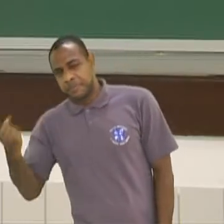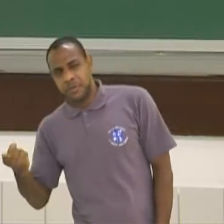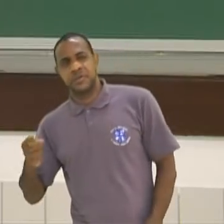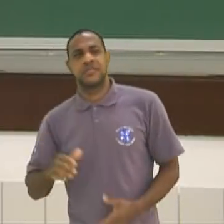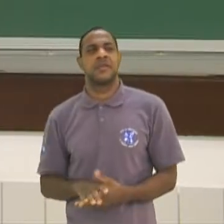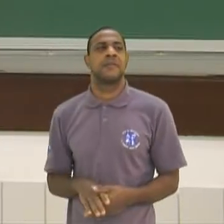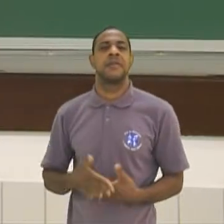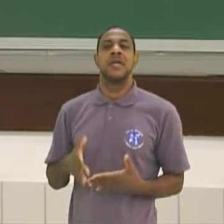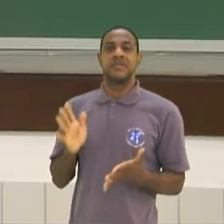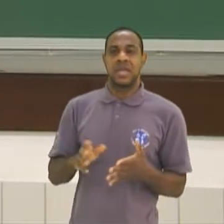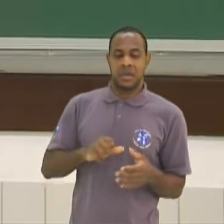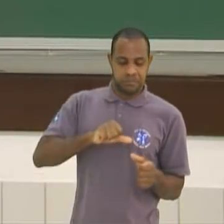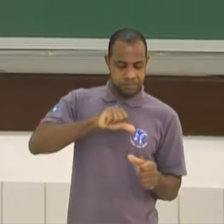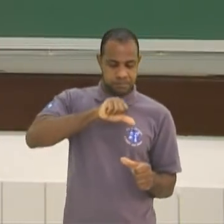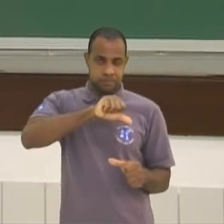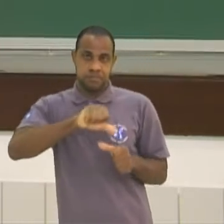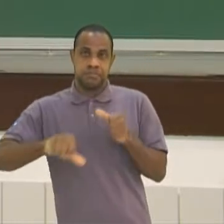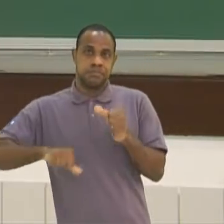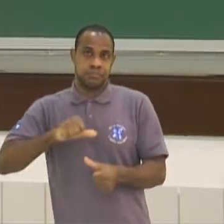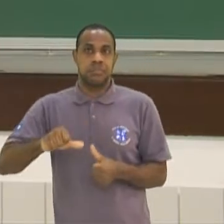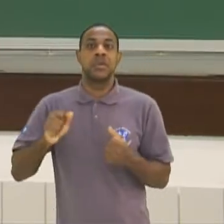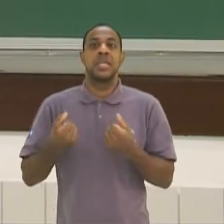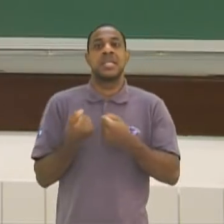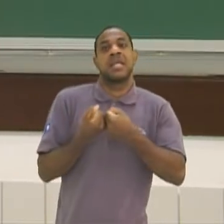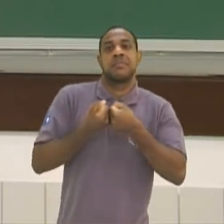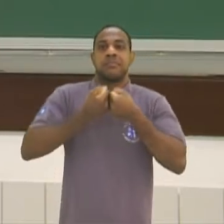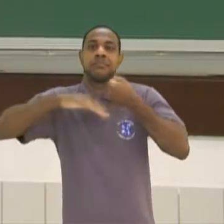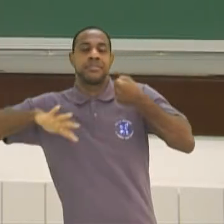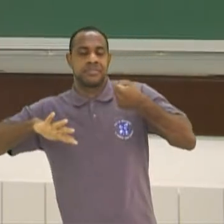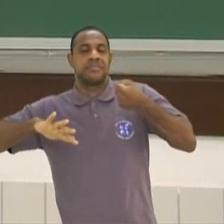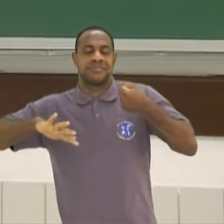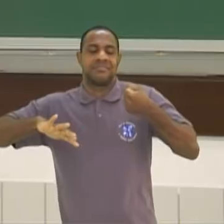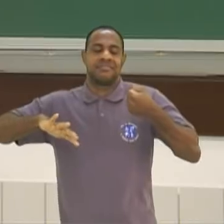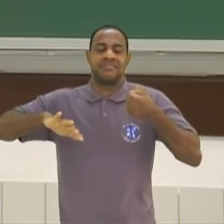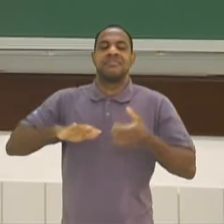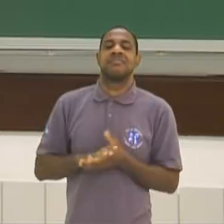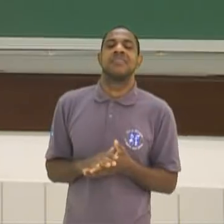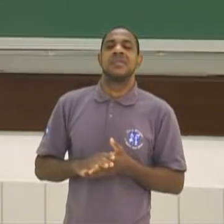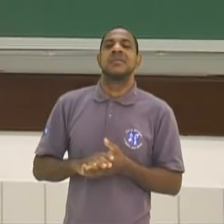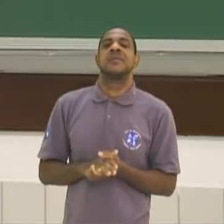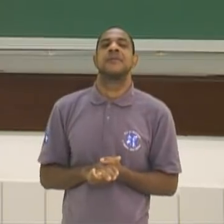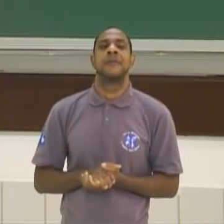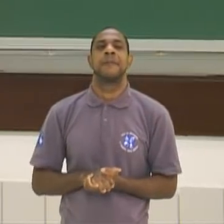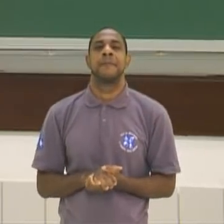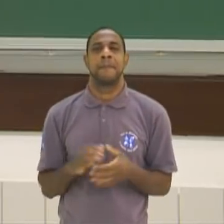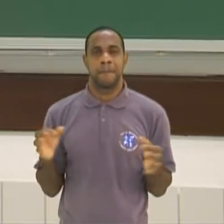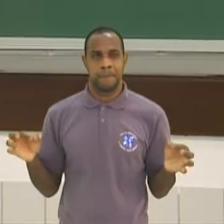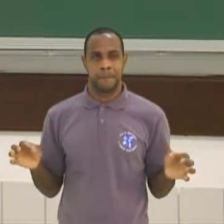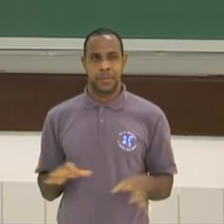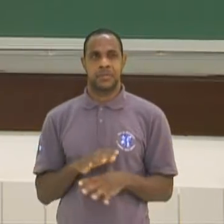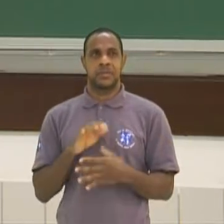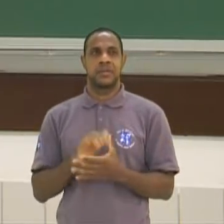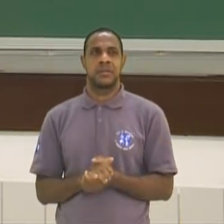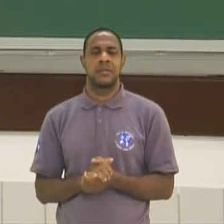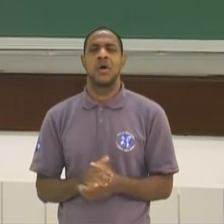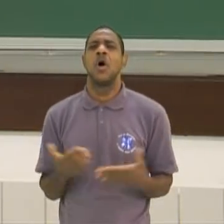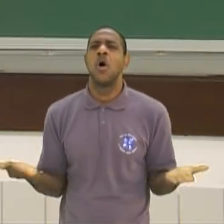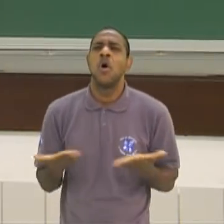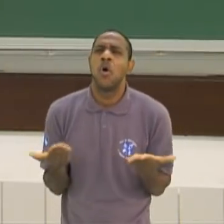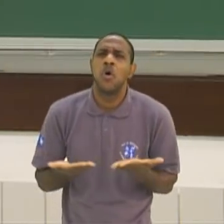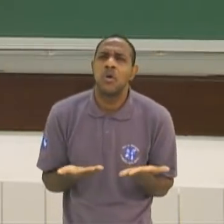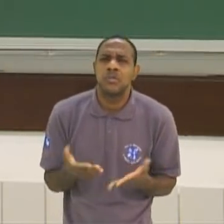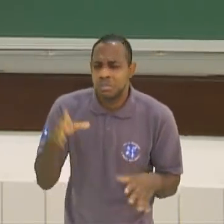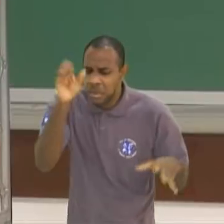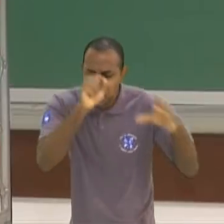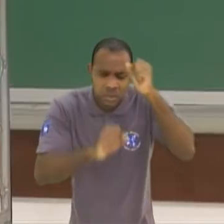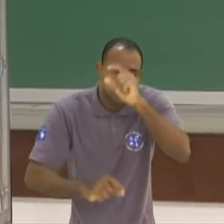já é a transição para a democracia João Figueiredo. Pronto? Ei, o que você aprendeu na aula